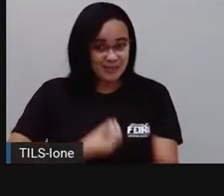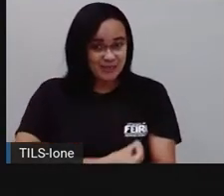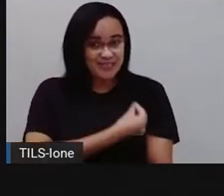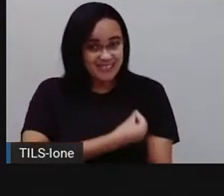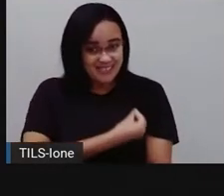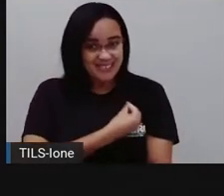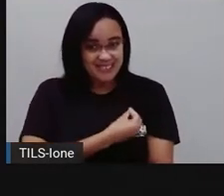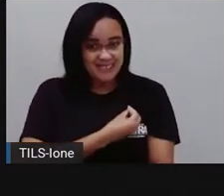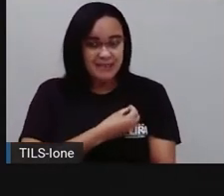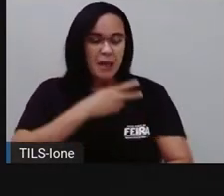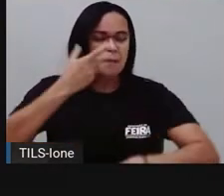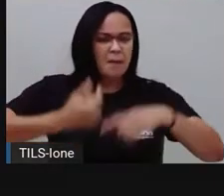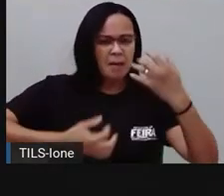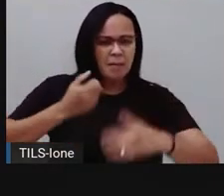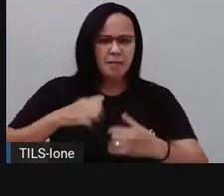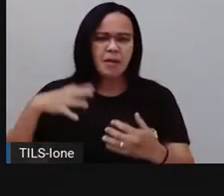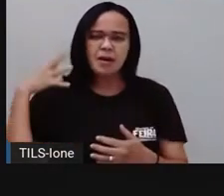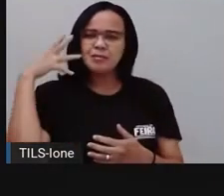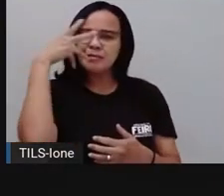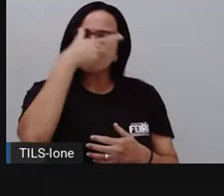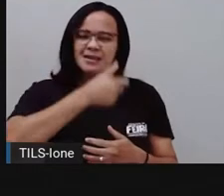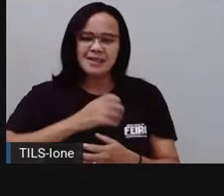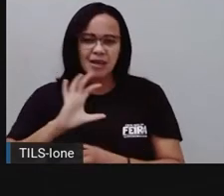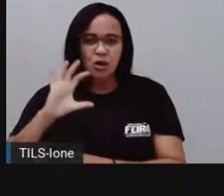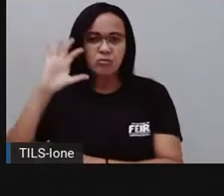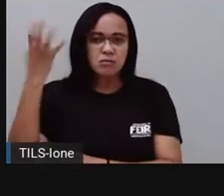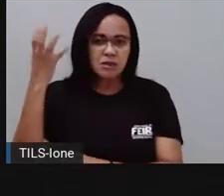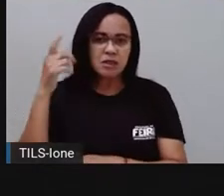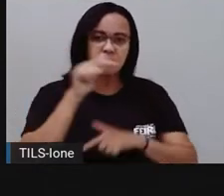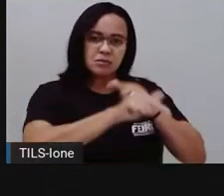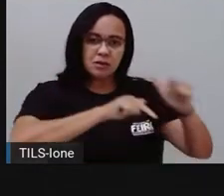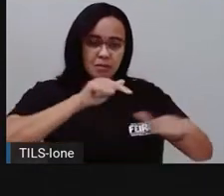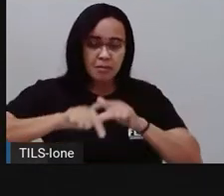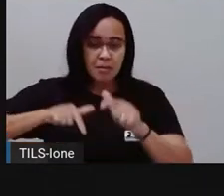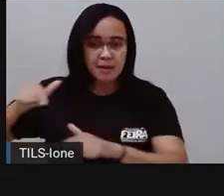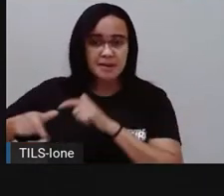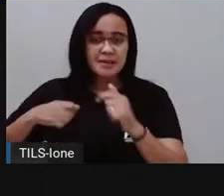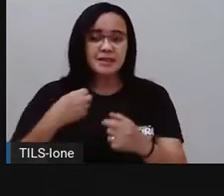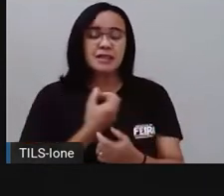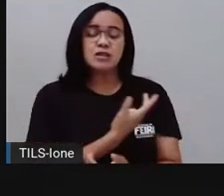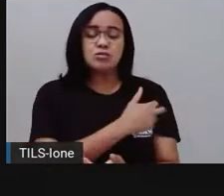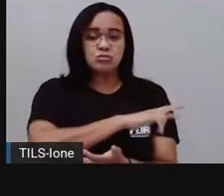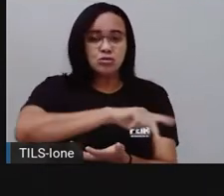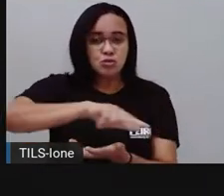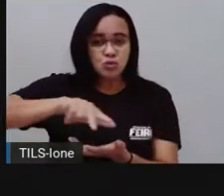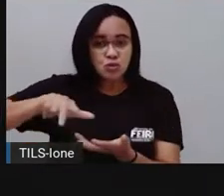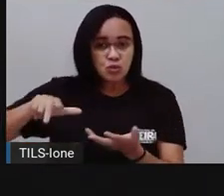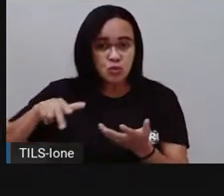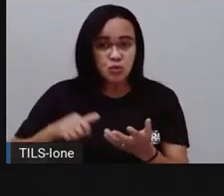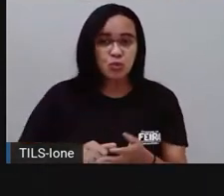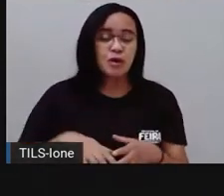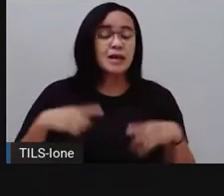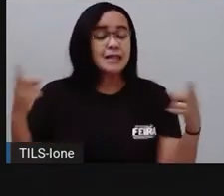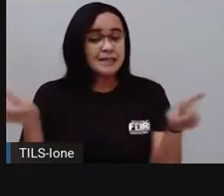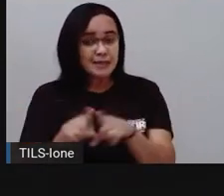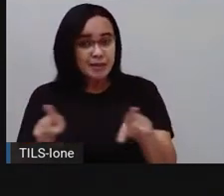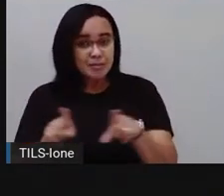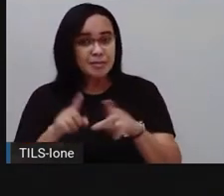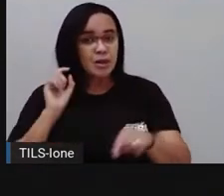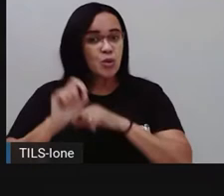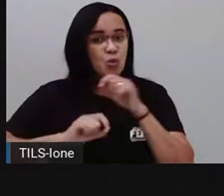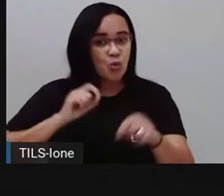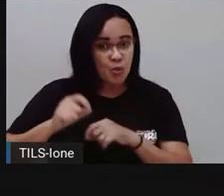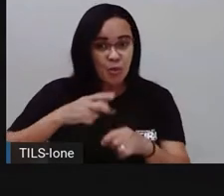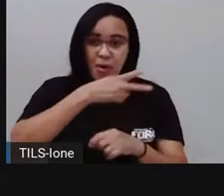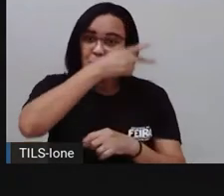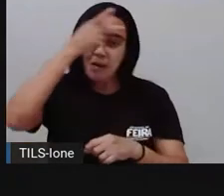beleza do clima, da vegetação, né, do trabalho das pessoas aqui em nossa cidade e o quanto que as pessoas, né,